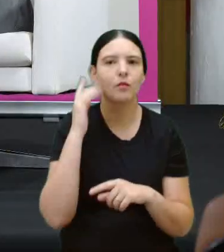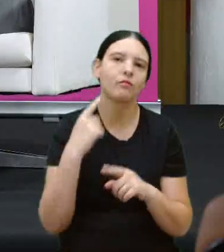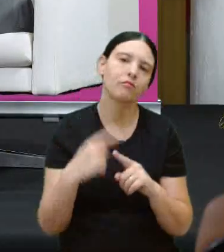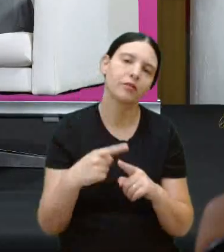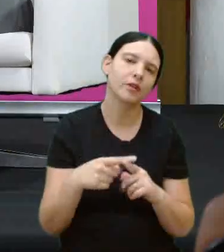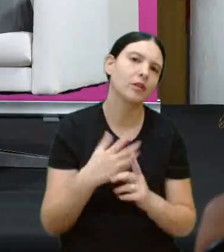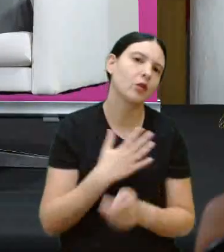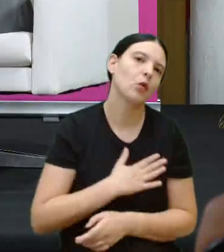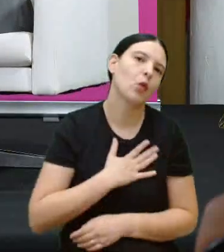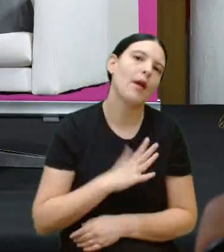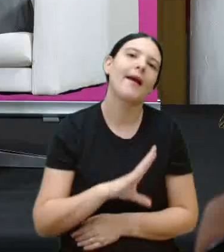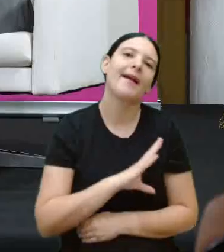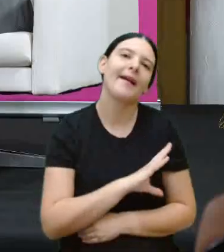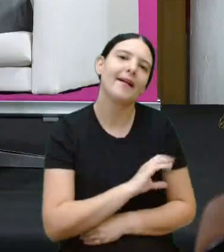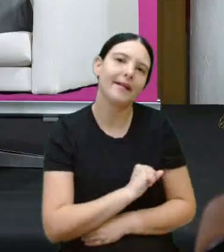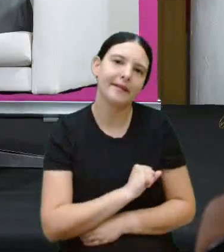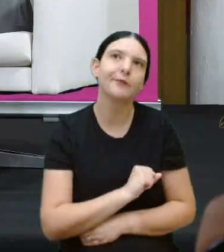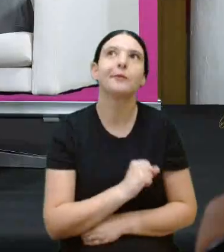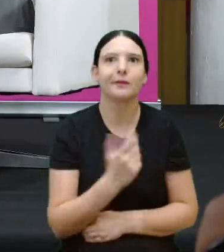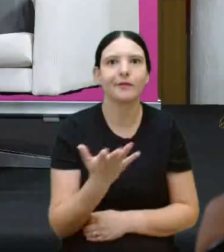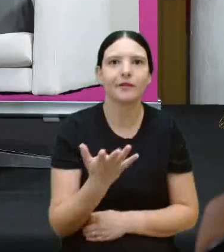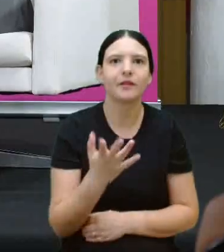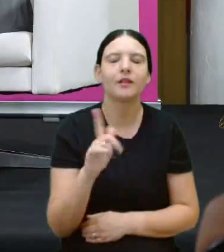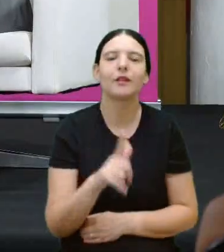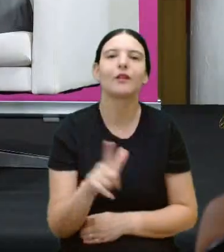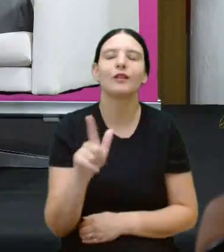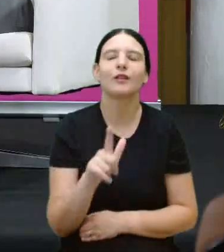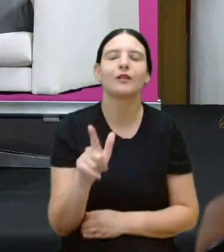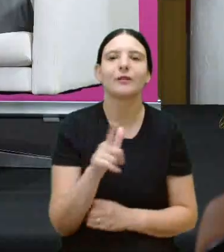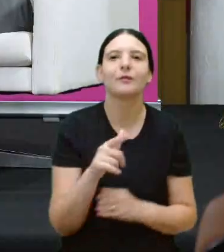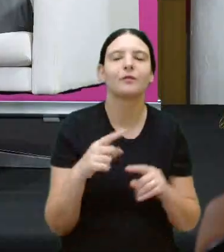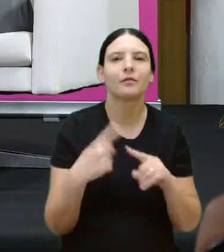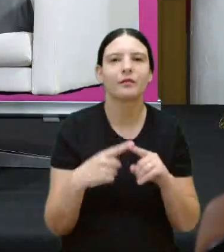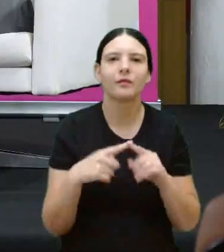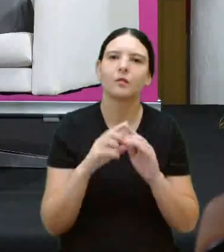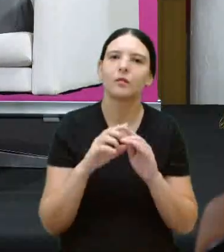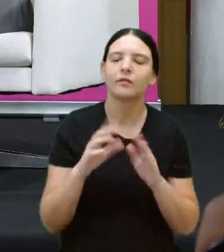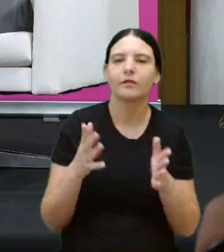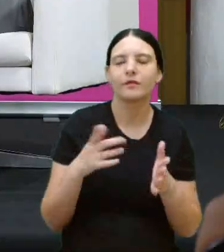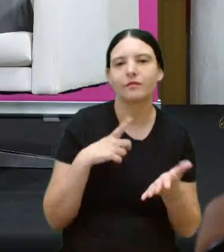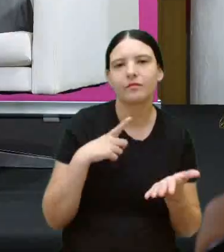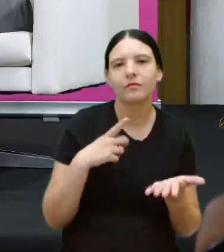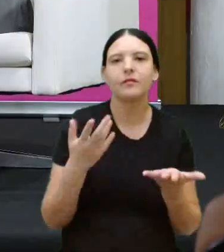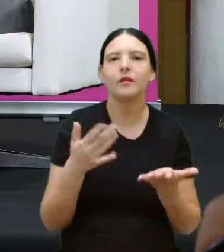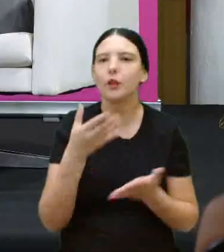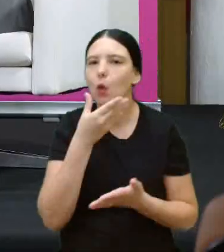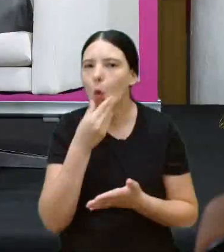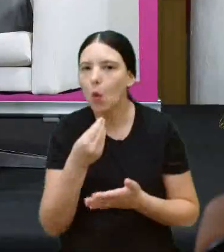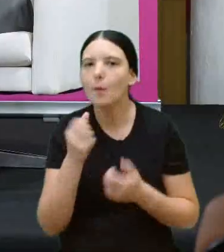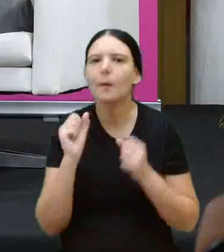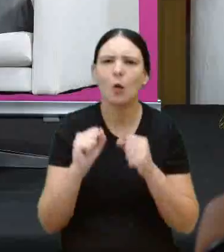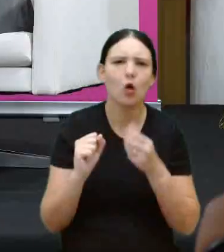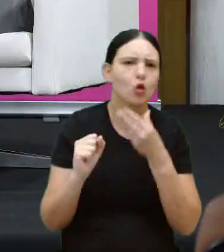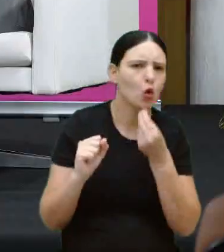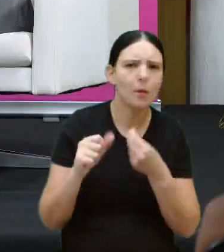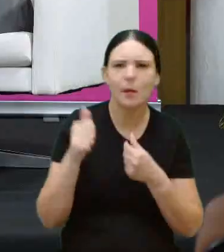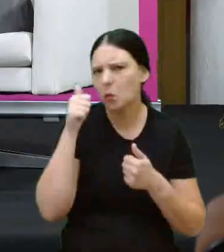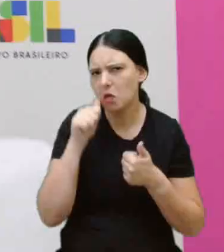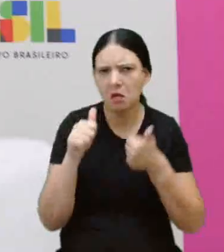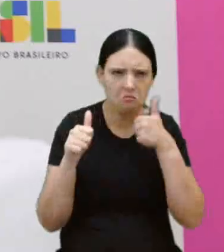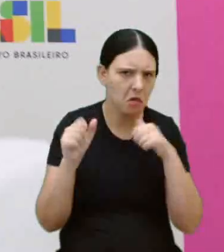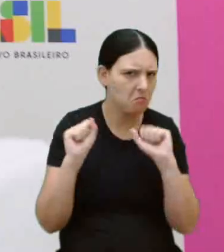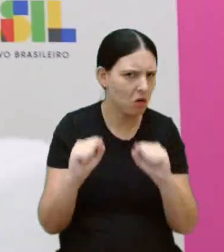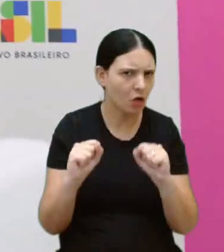ama, a partir, obviamente, de todo um conselho, né? Então, homens podem casar com homens, mulheres com mulheres, do povo da